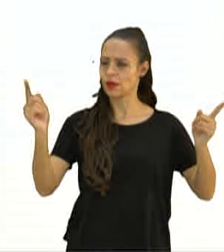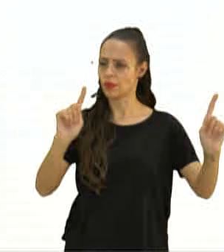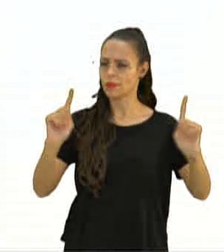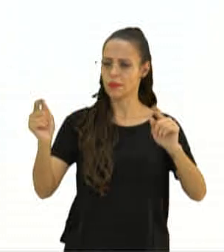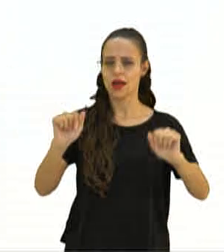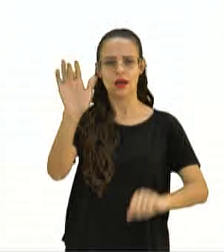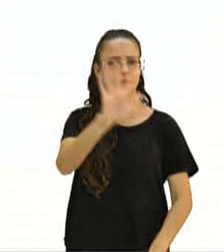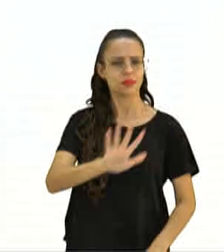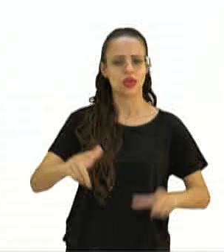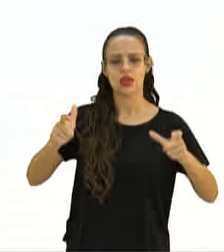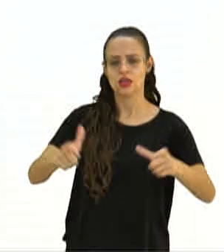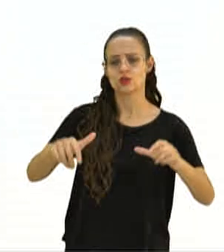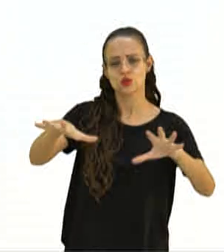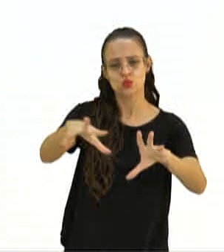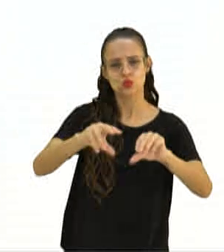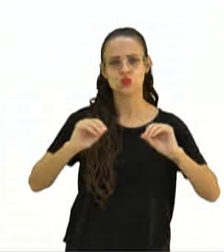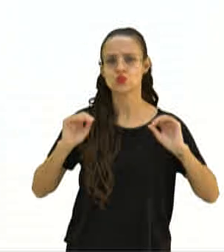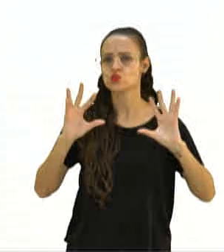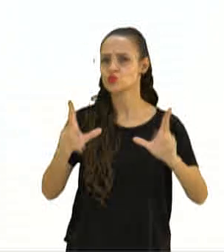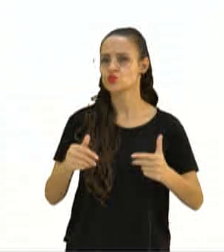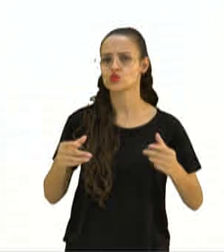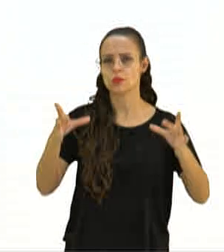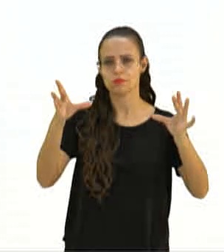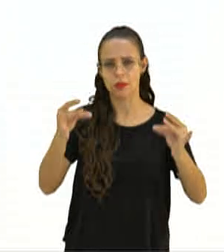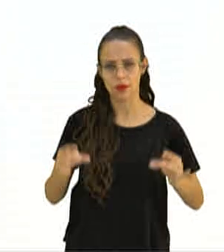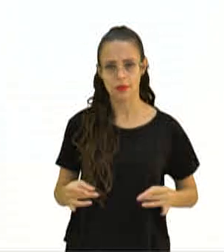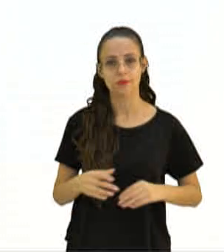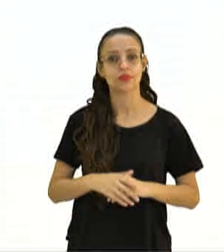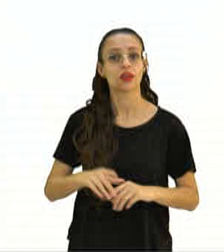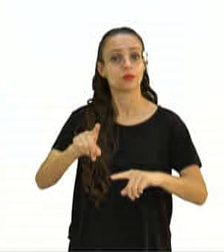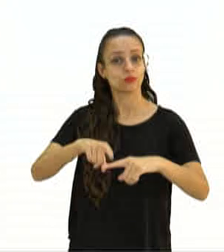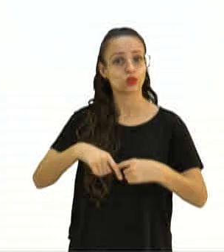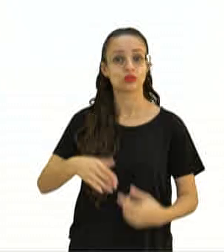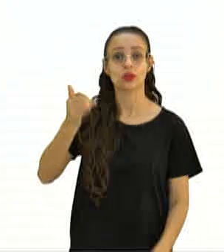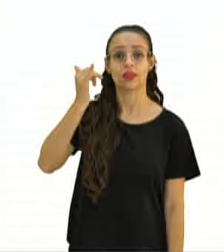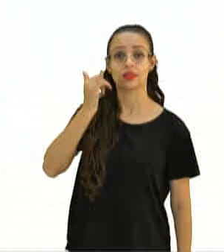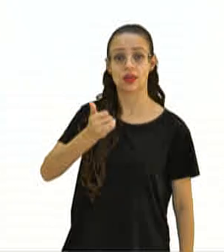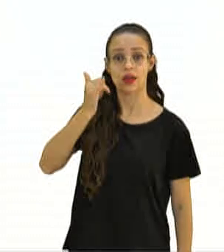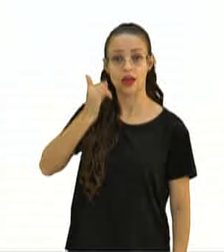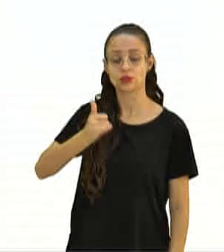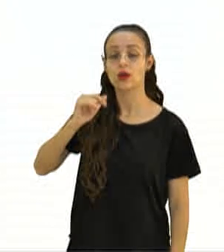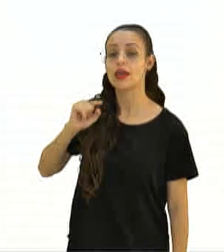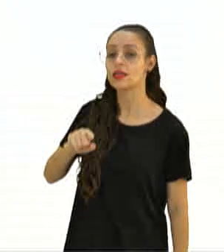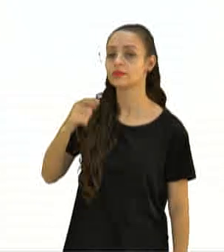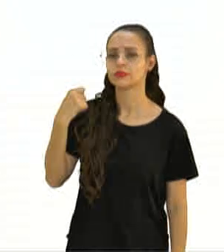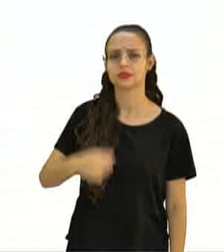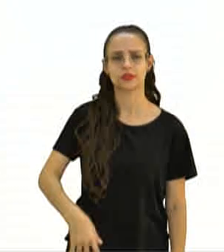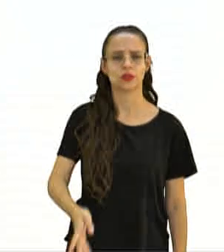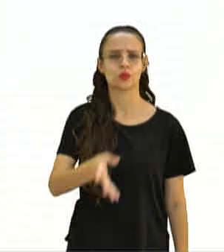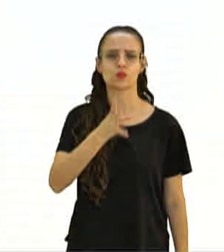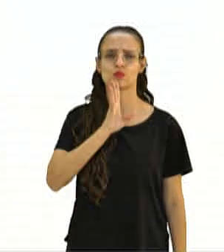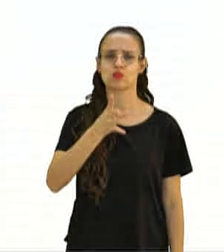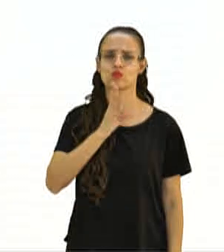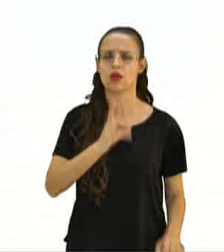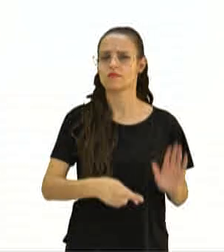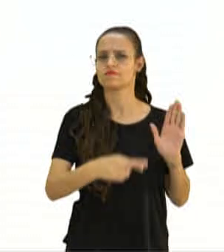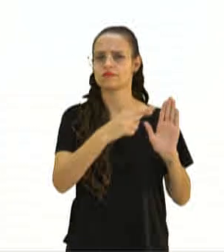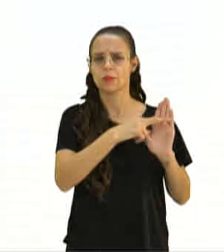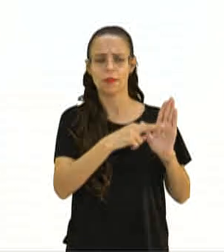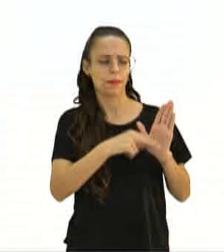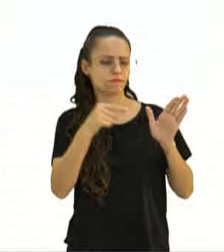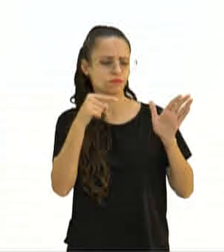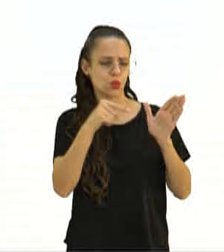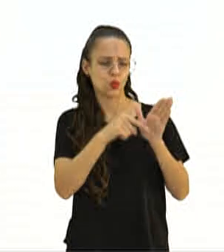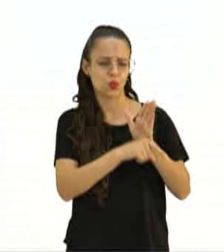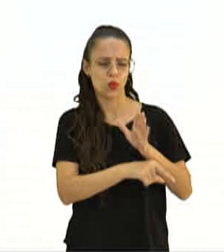e tudo mais que ocorre no jogo. Por isso mesmo, o narrador é aquele que deve conhecer as regras do jogo mais profundamente